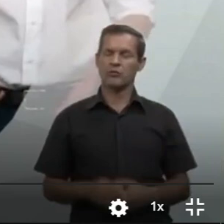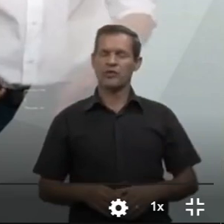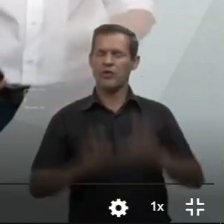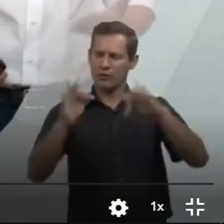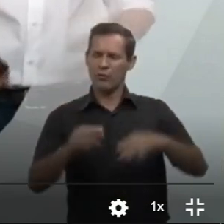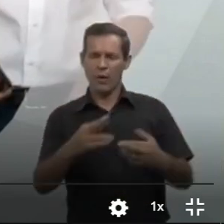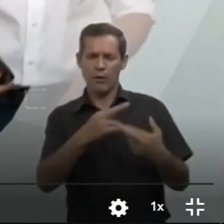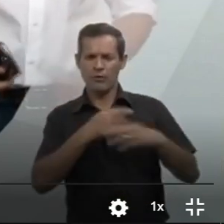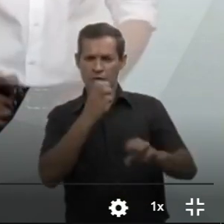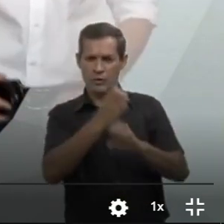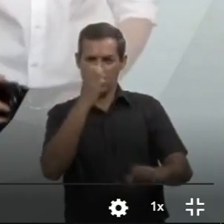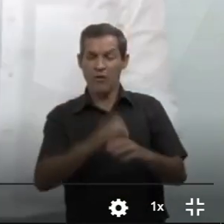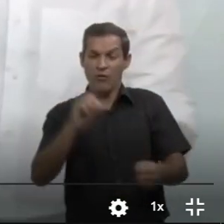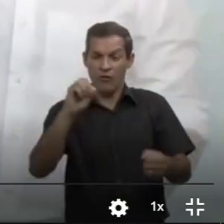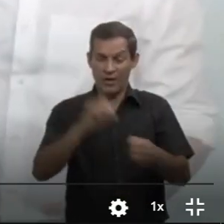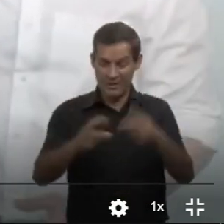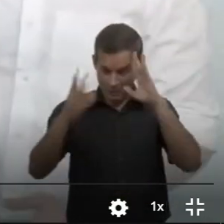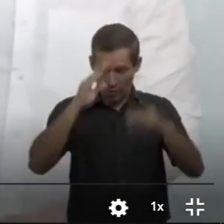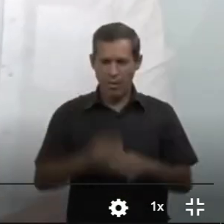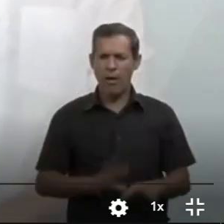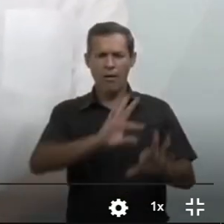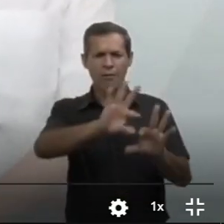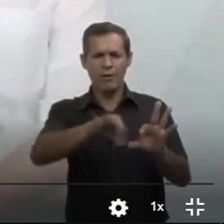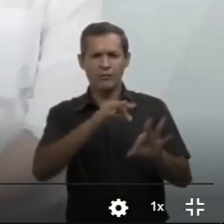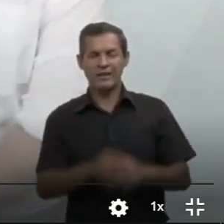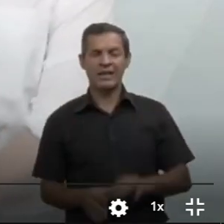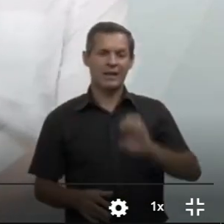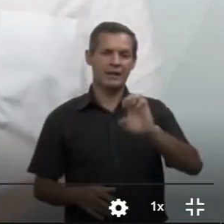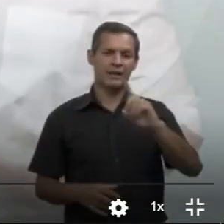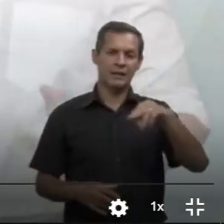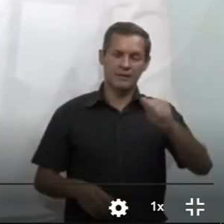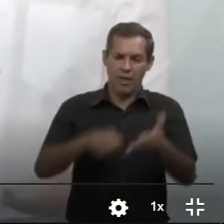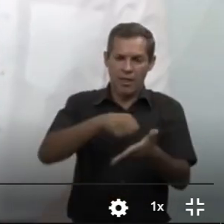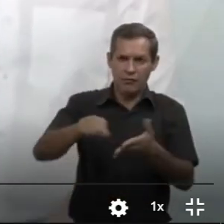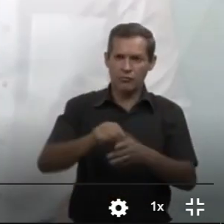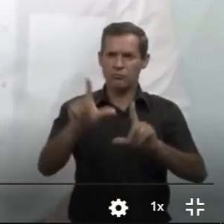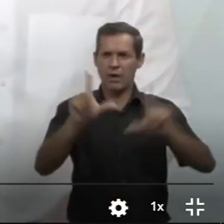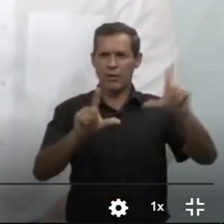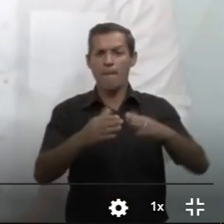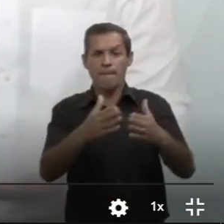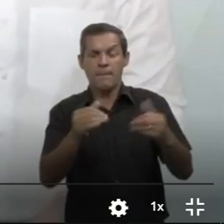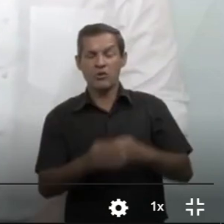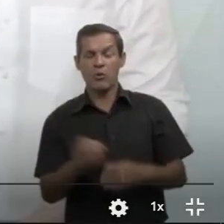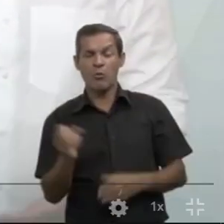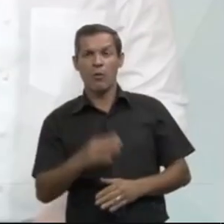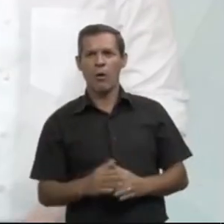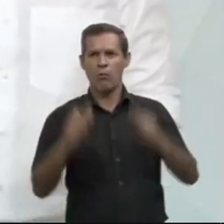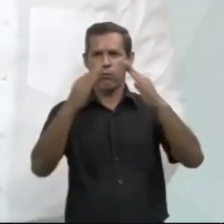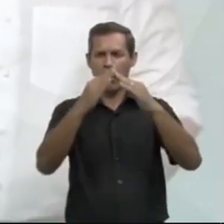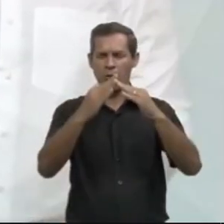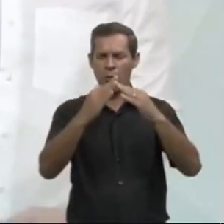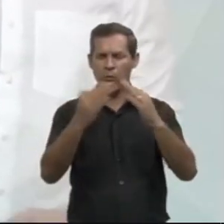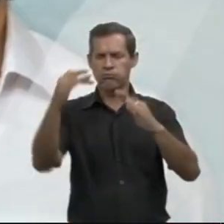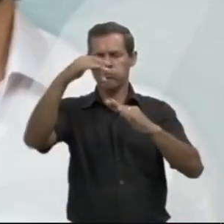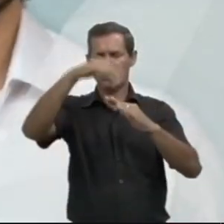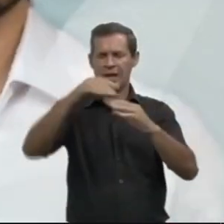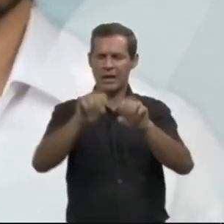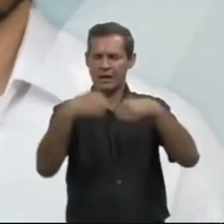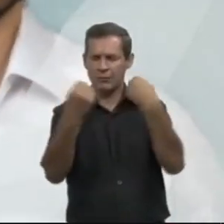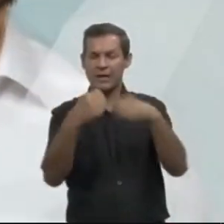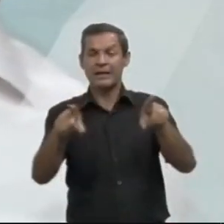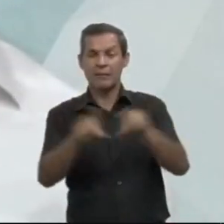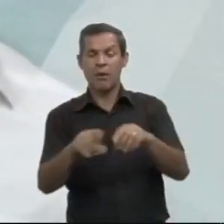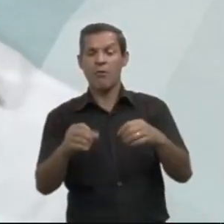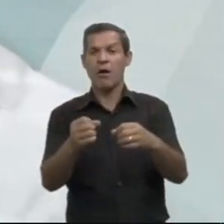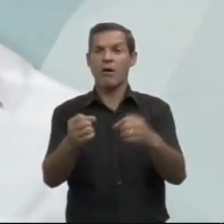responsável no quadro Construindo Sonhos. A sorteada mais recente foi a Dona Edna. Ela escreveu para o programa pedindo uma nova cobertura para sua academia. Como se trata de